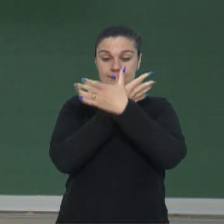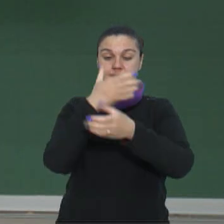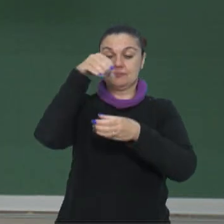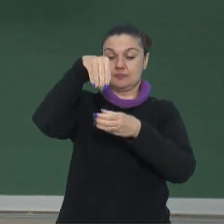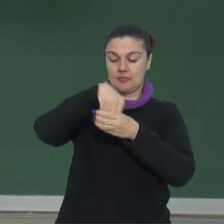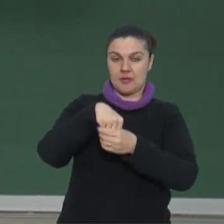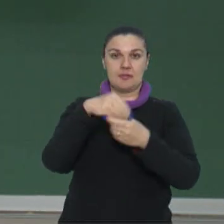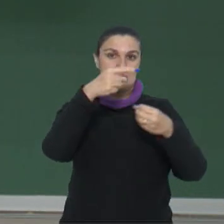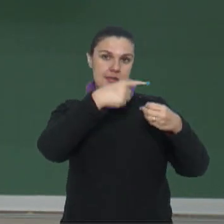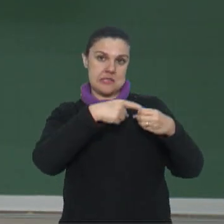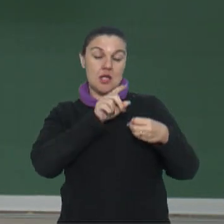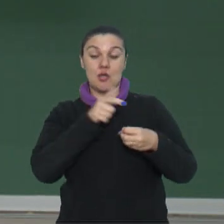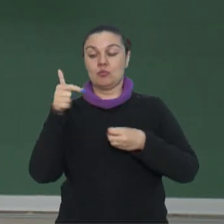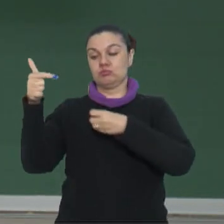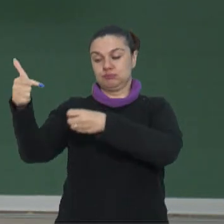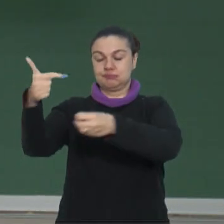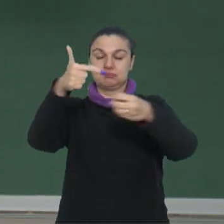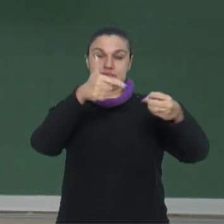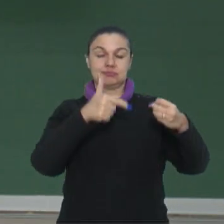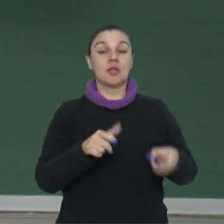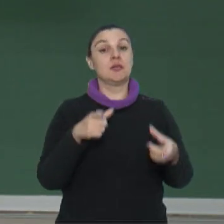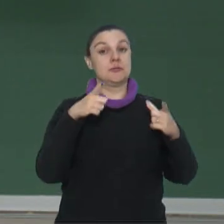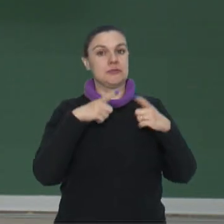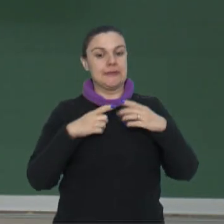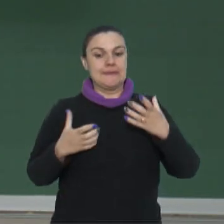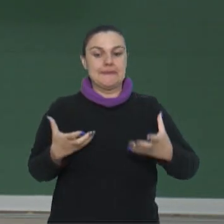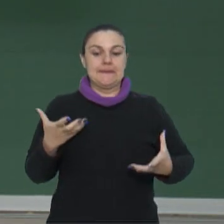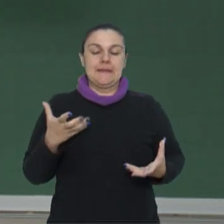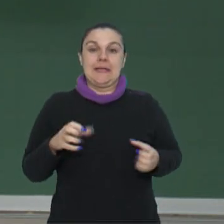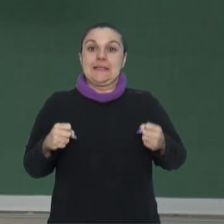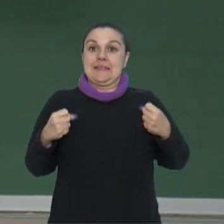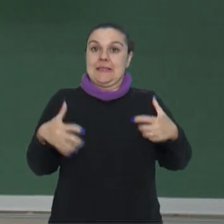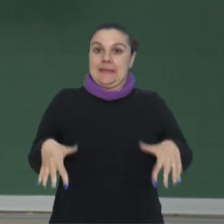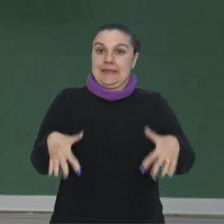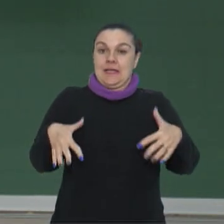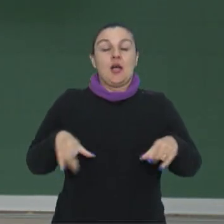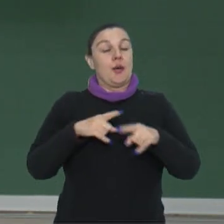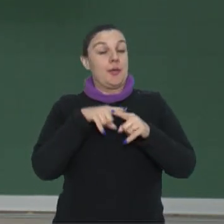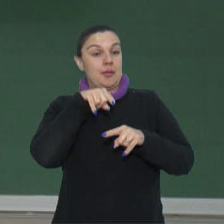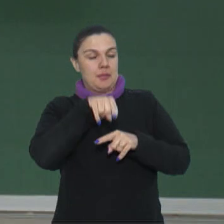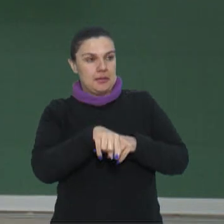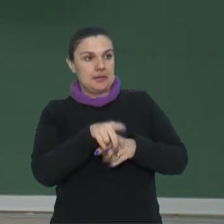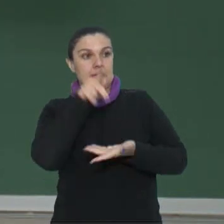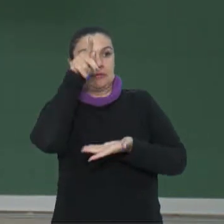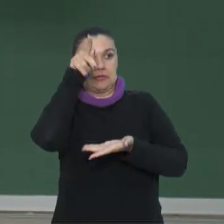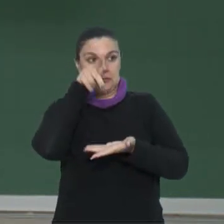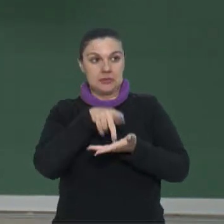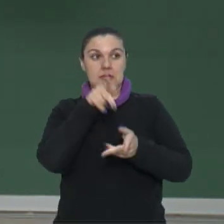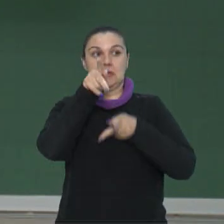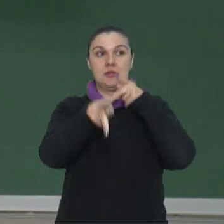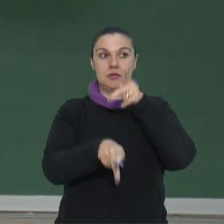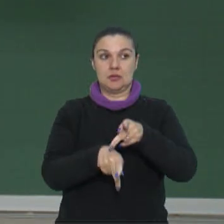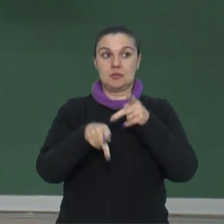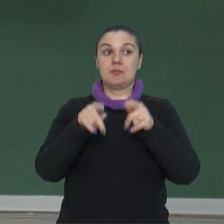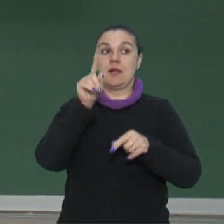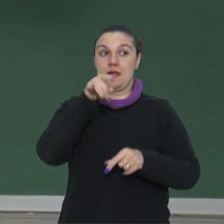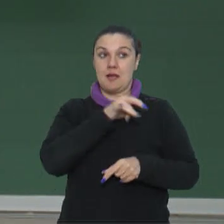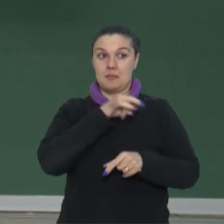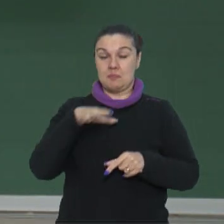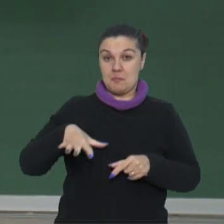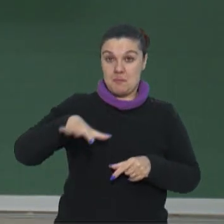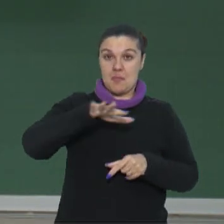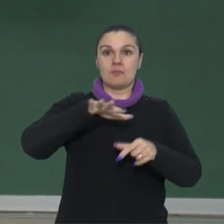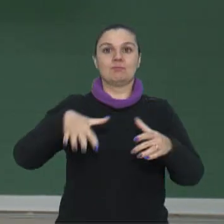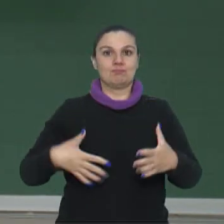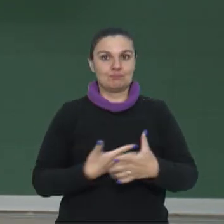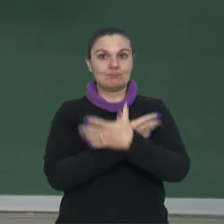Tenochtitlan ou em outras regiões. Então realmente tinha esse clima de tensão, porque os aztecas eram realmente um povo muito temido nessa região,